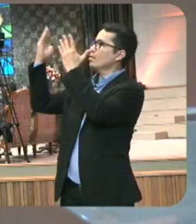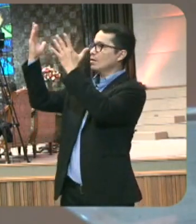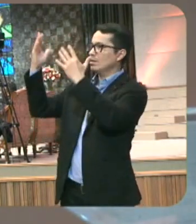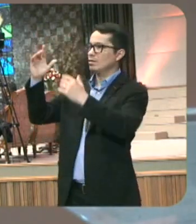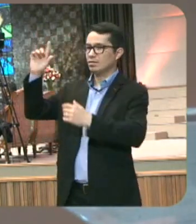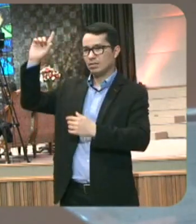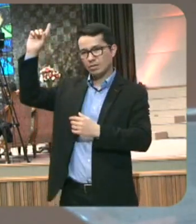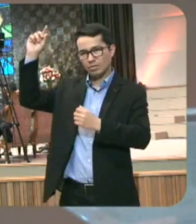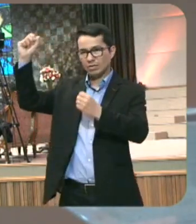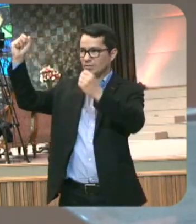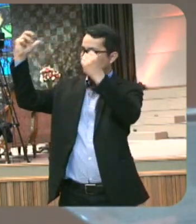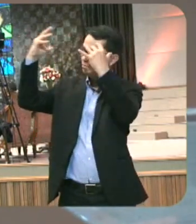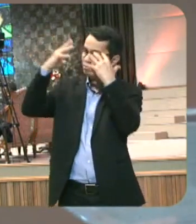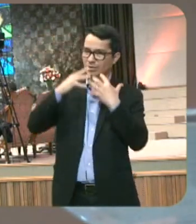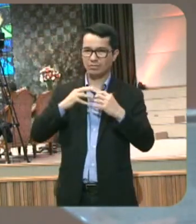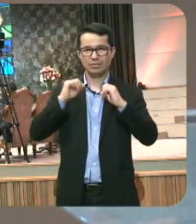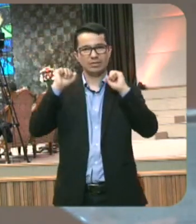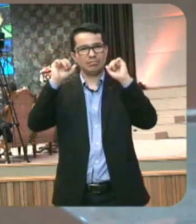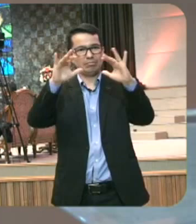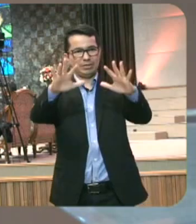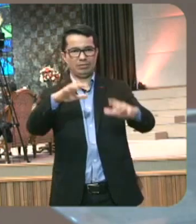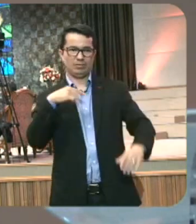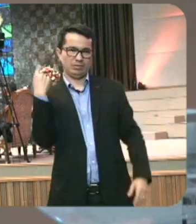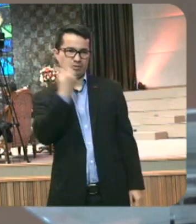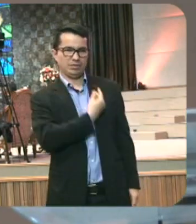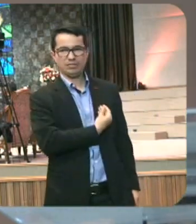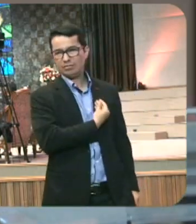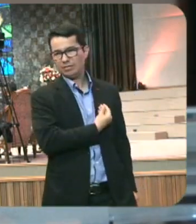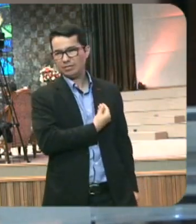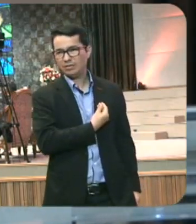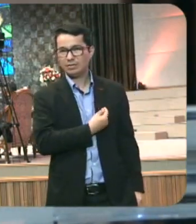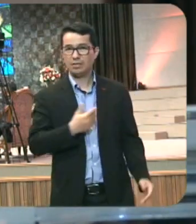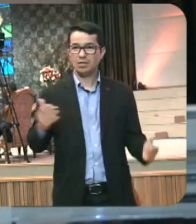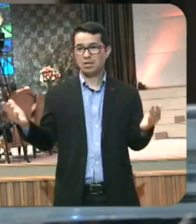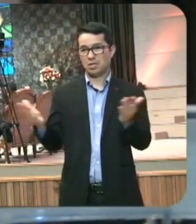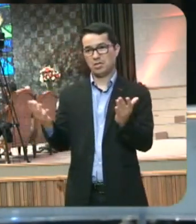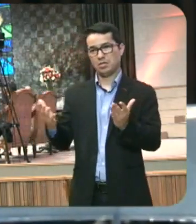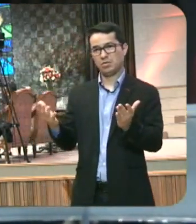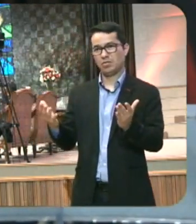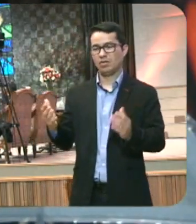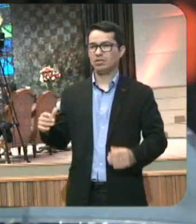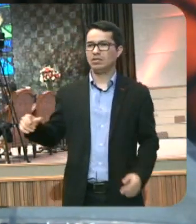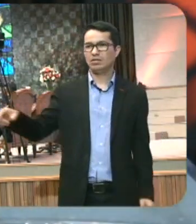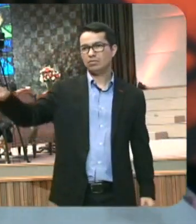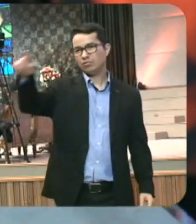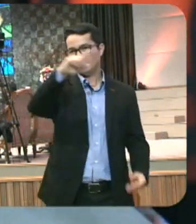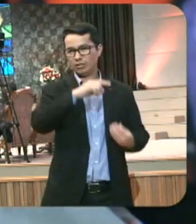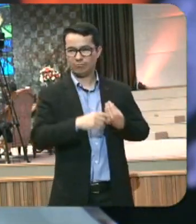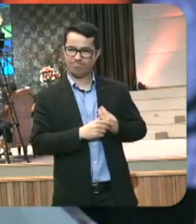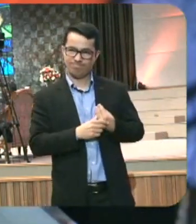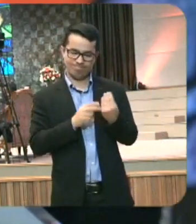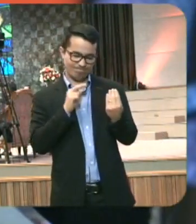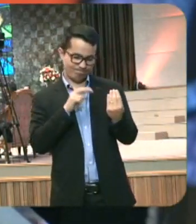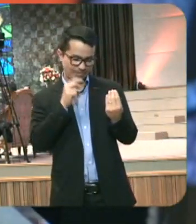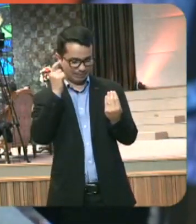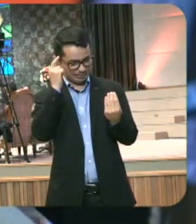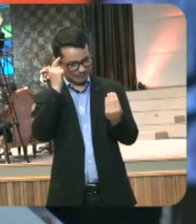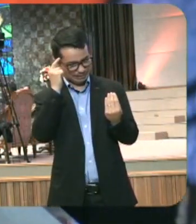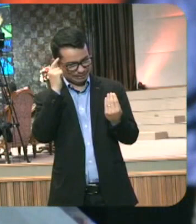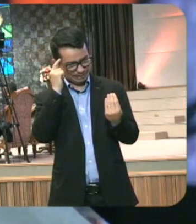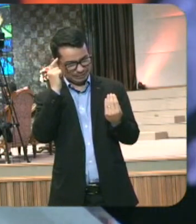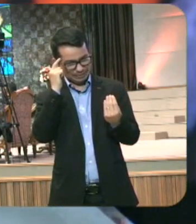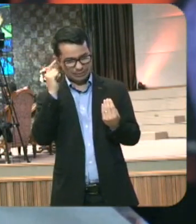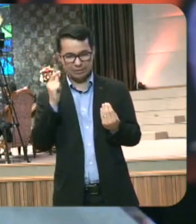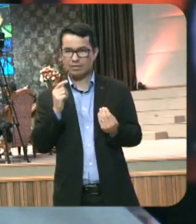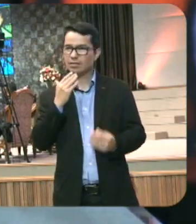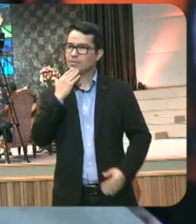a nossa vida. Enquanto você olha para o seu coração, eu queria convidar todos quantos creem no Senhor Jesus Cristo